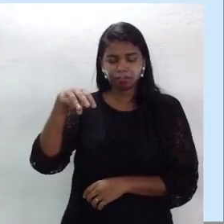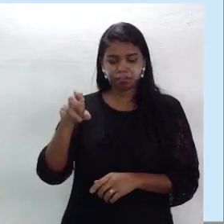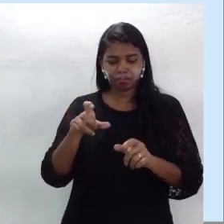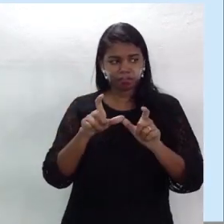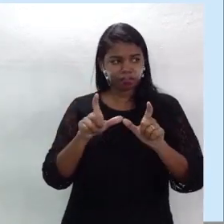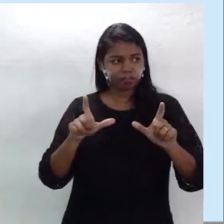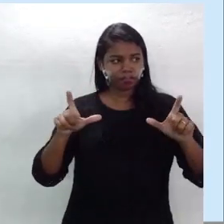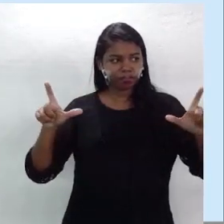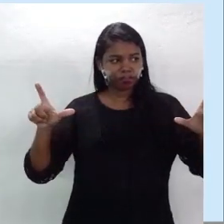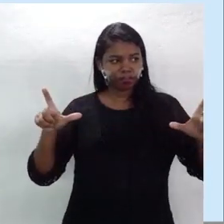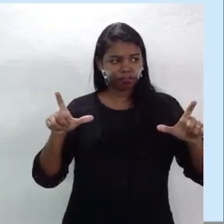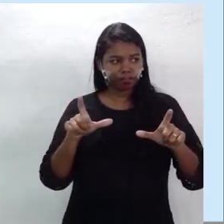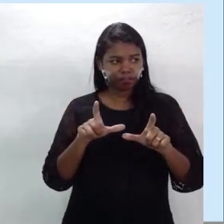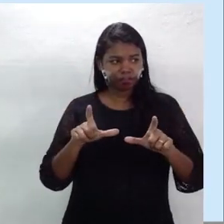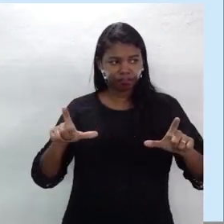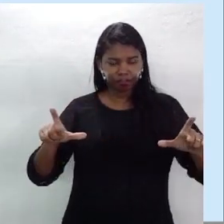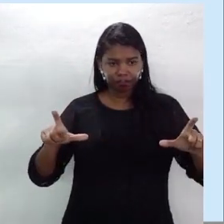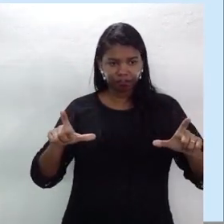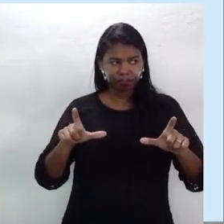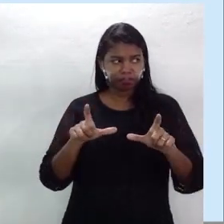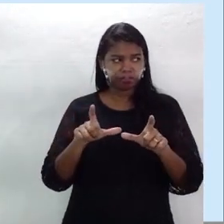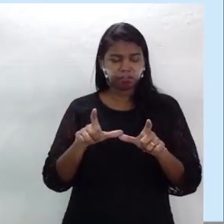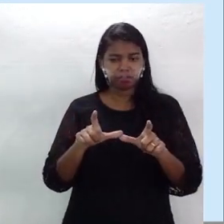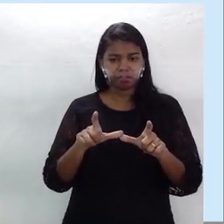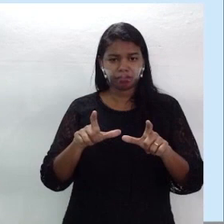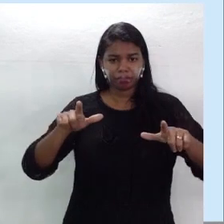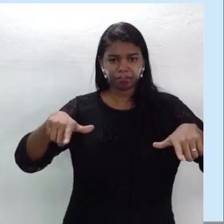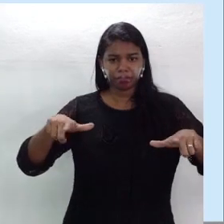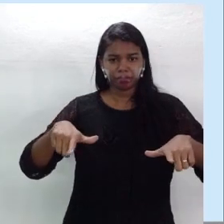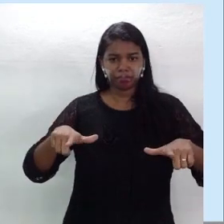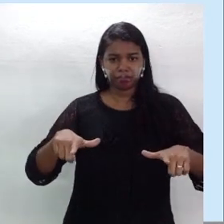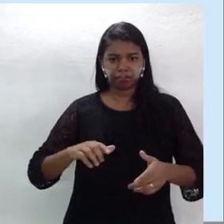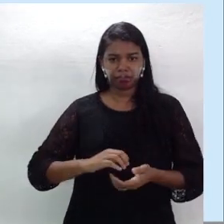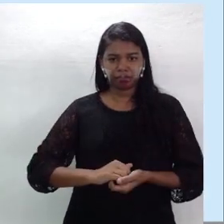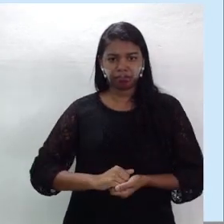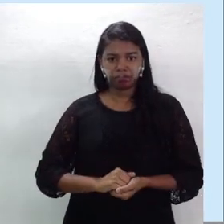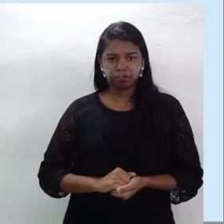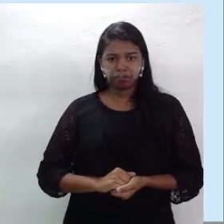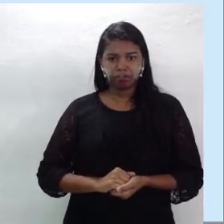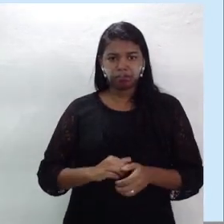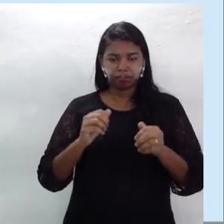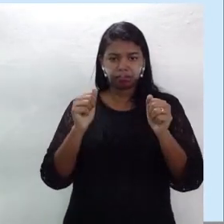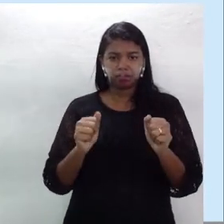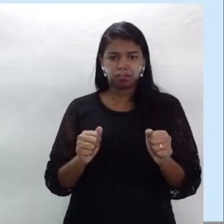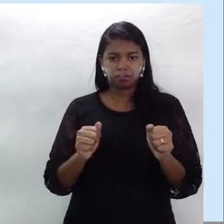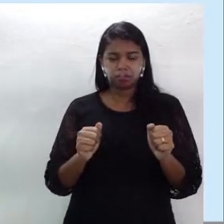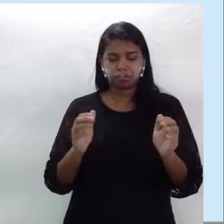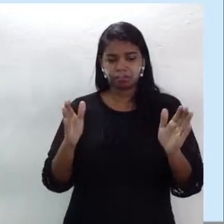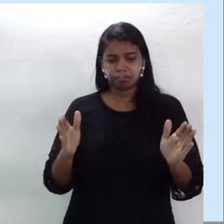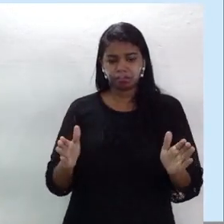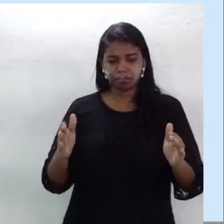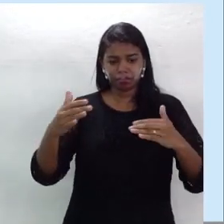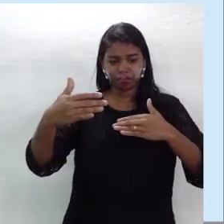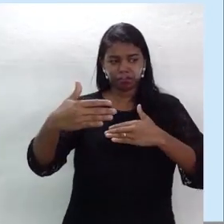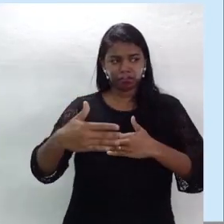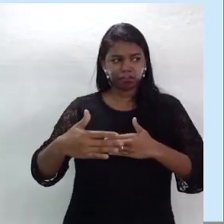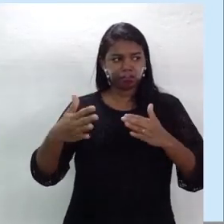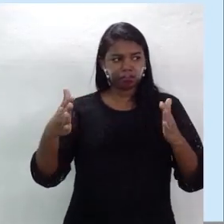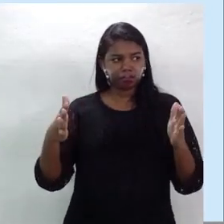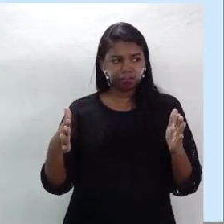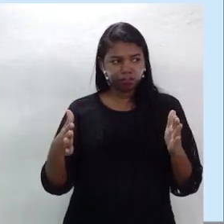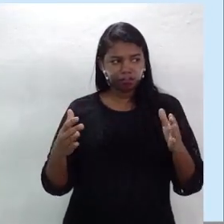aquele espaço que ele ocupa no ambiente. Pode ser uma caixa, pode ser